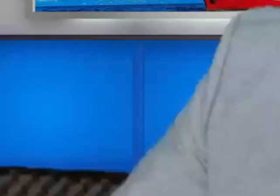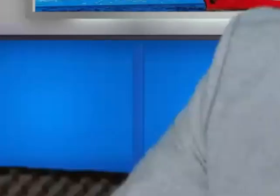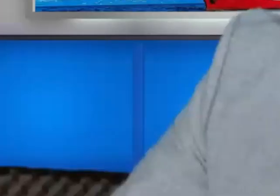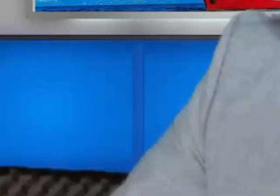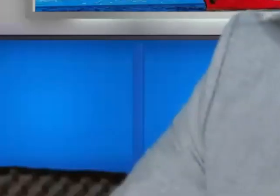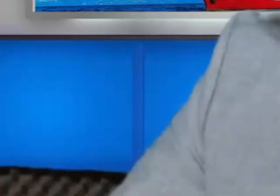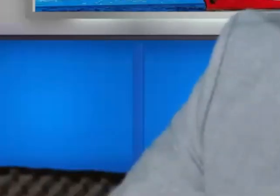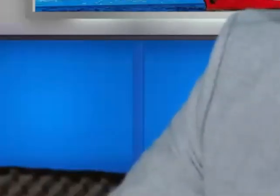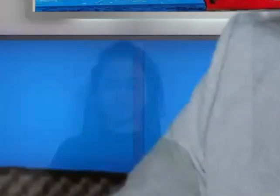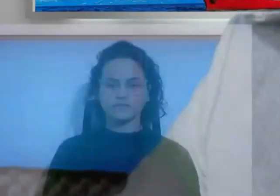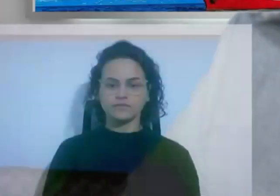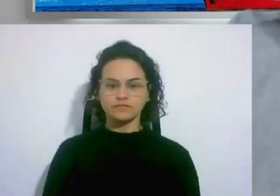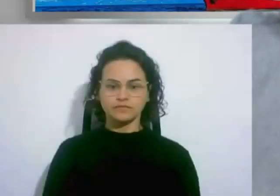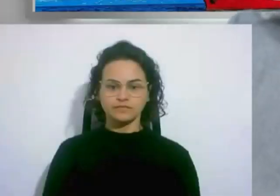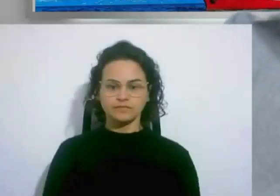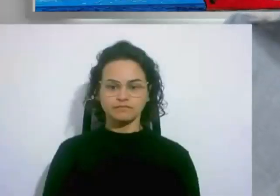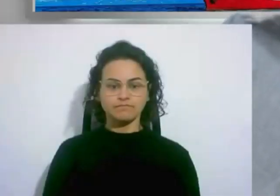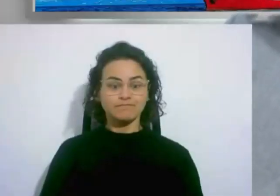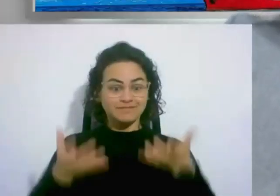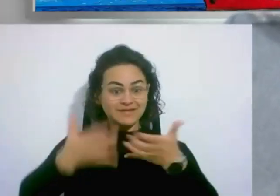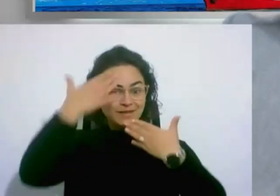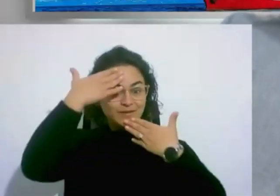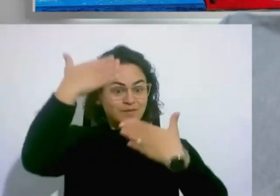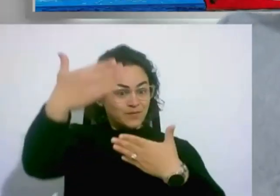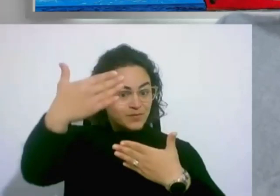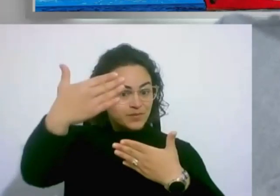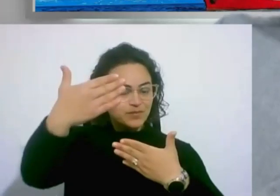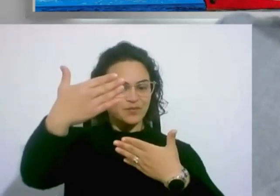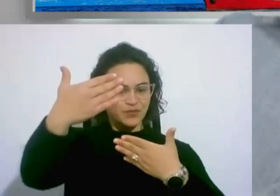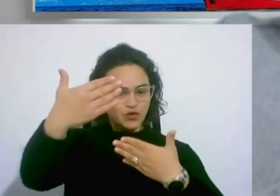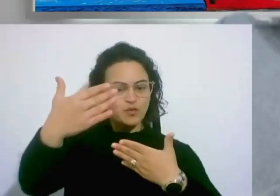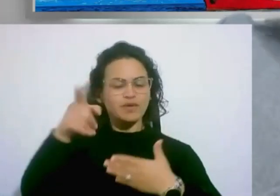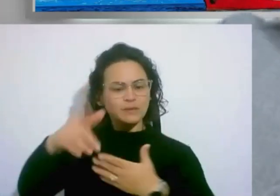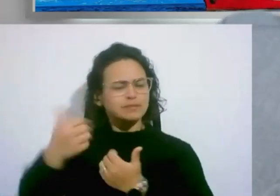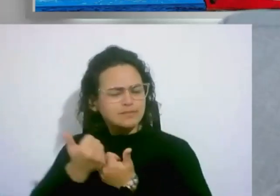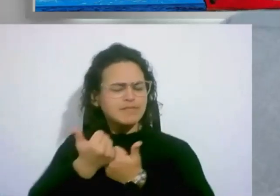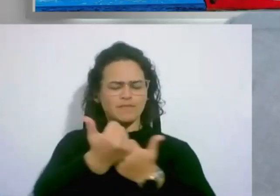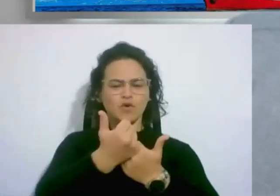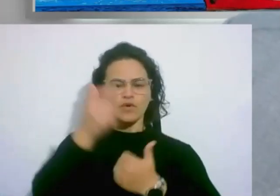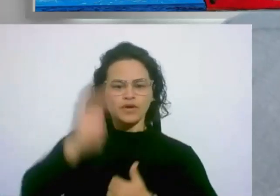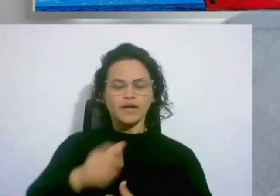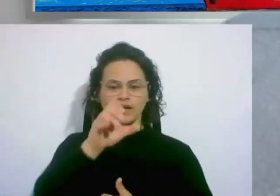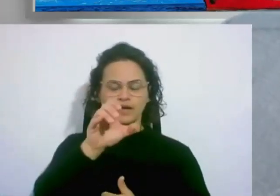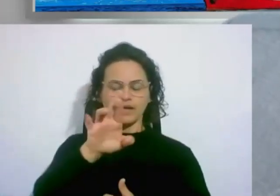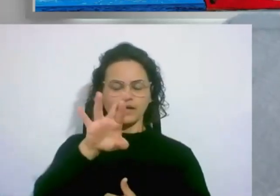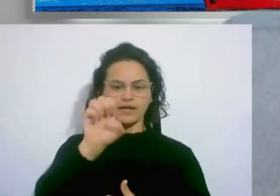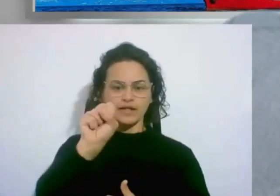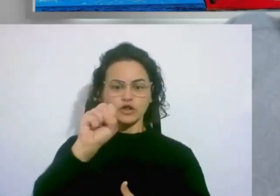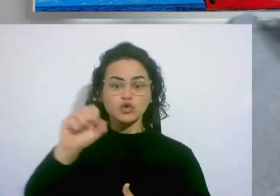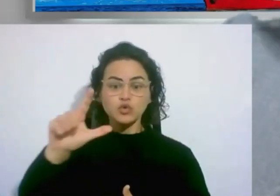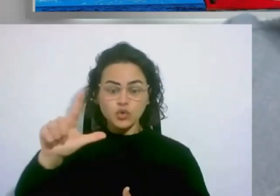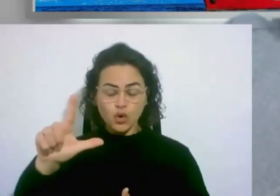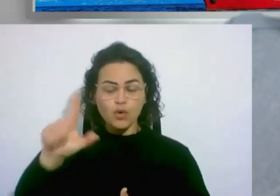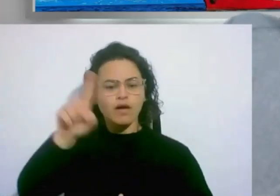E para queremos agradecer nesse momento a nossa apoiadora oficial, a Cresol, também apoiadora aí nos